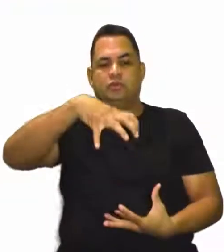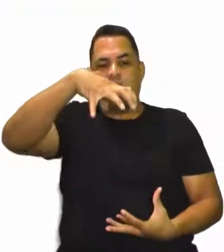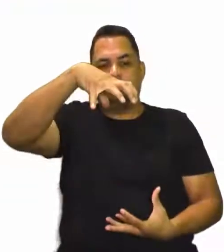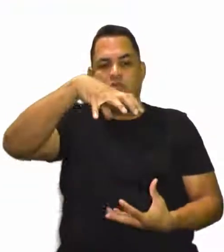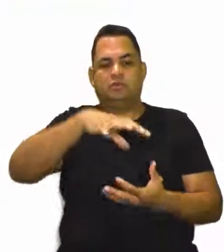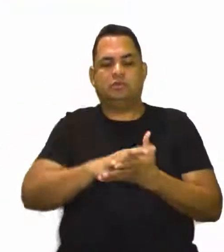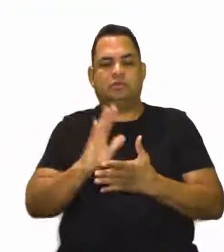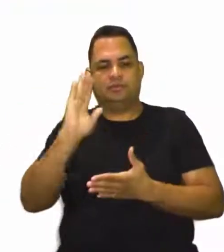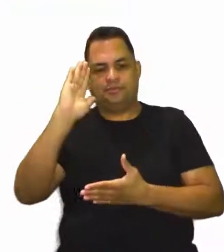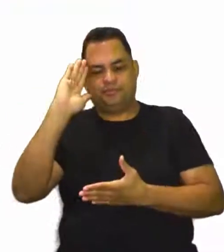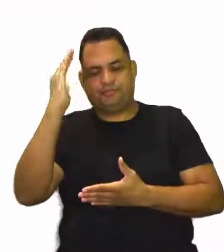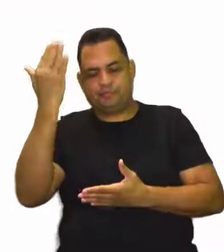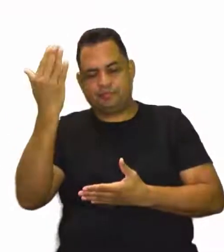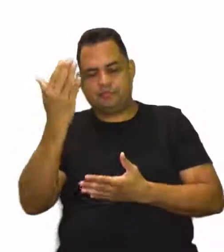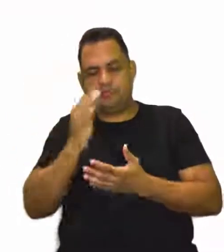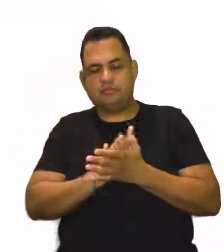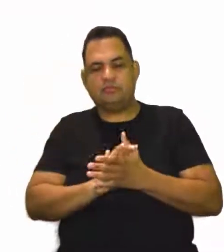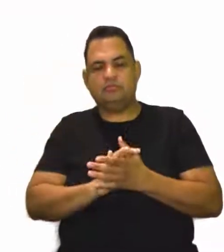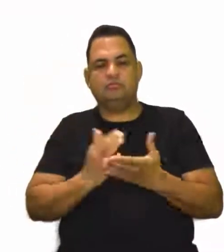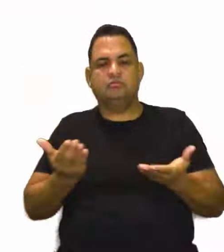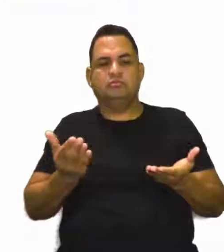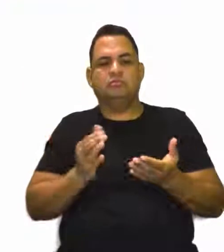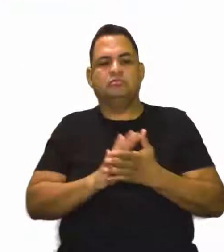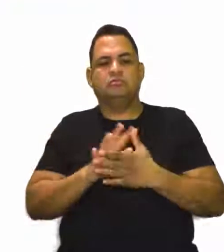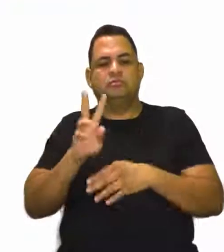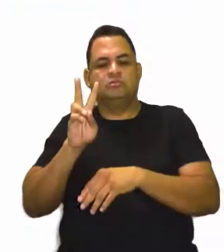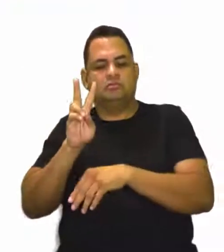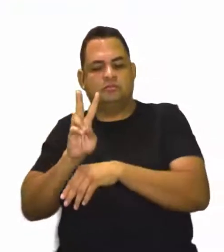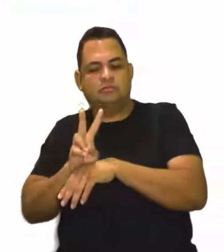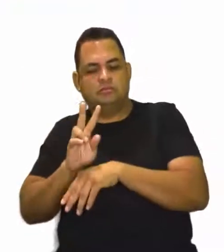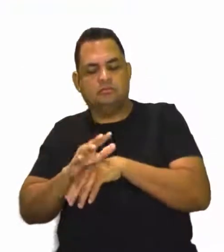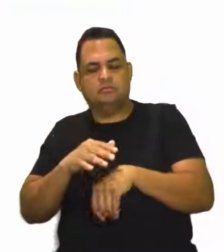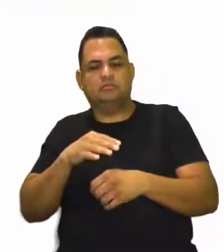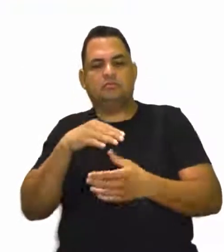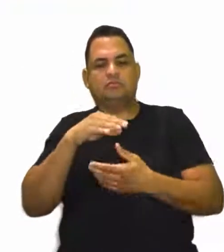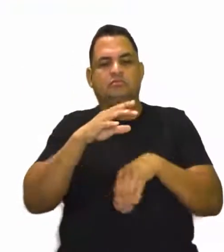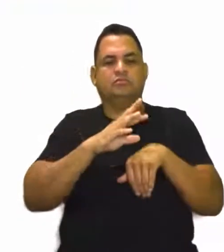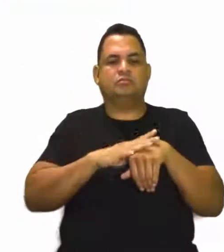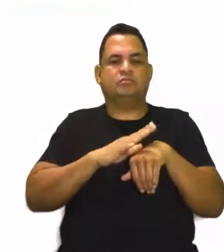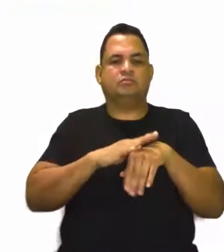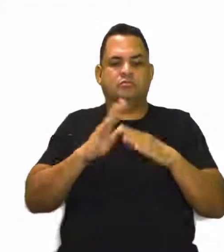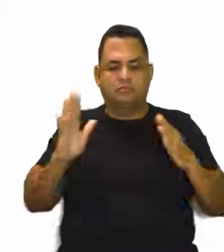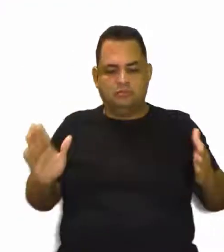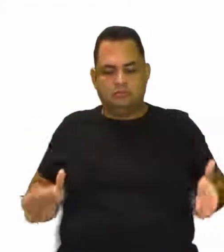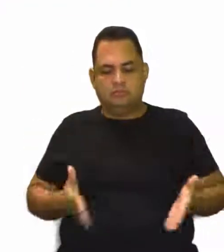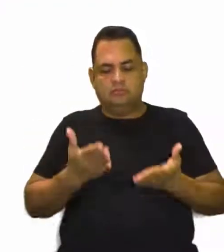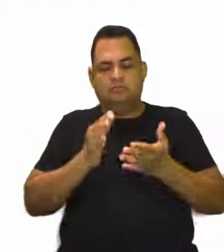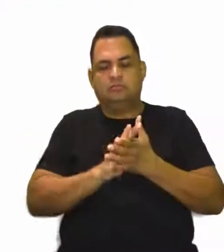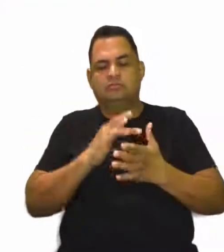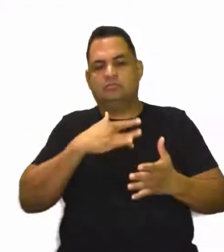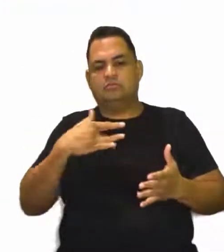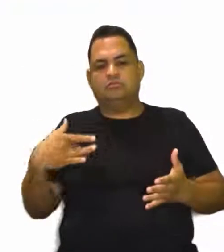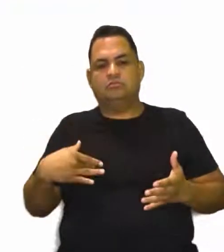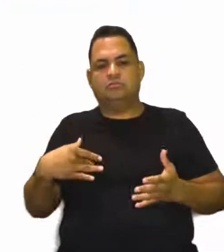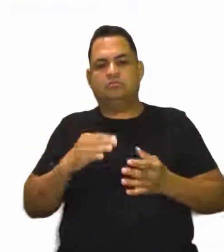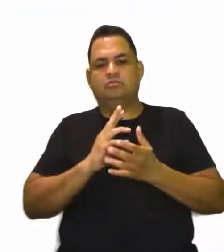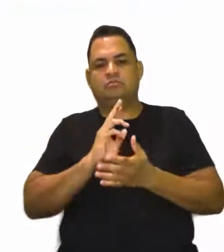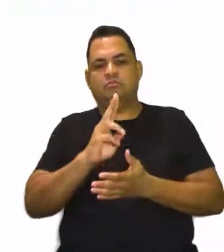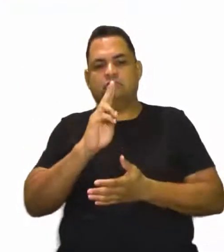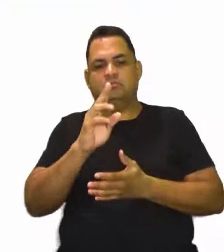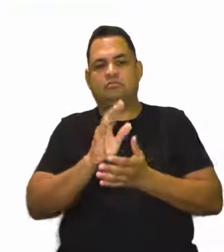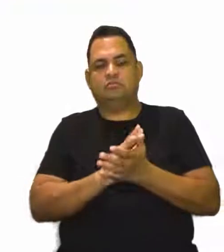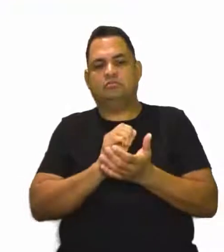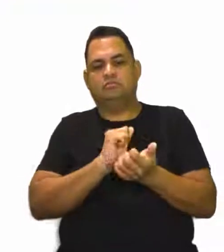da capacidade funcional do idoso, prevenção de doenças, promoção da saúde, manutenção